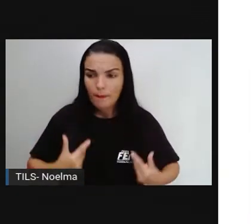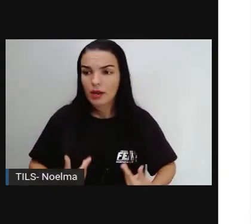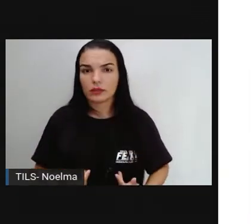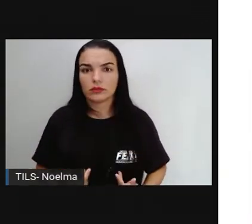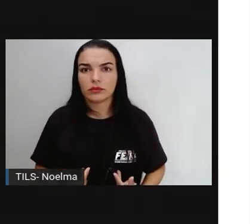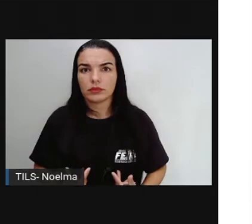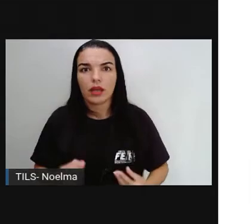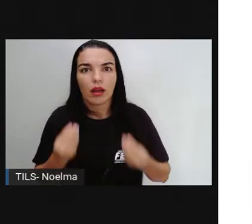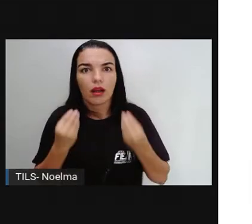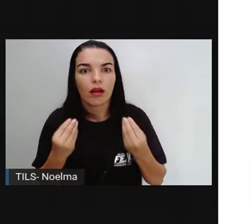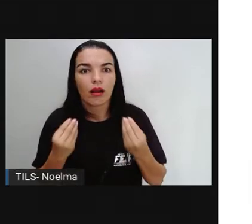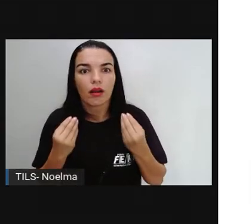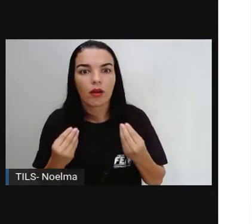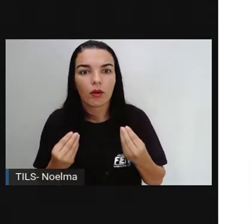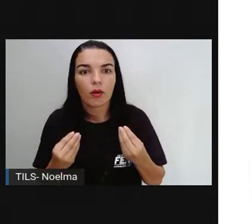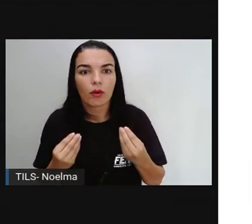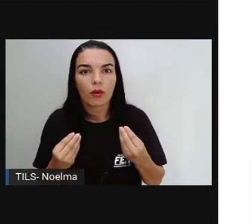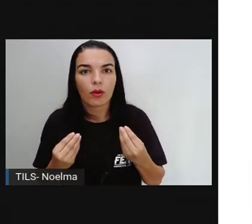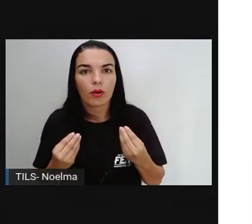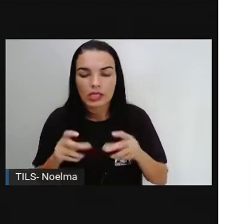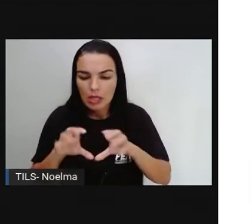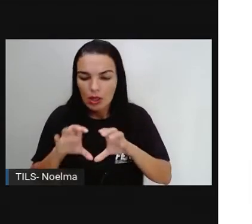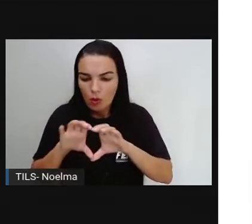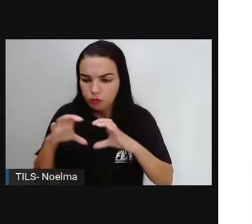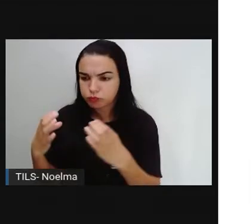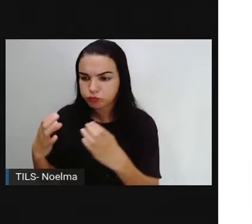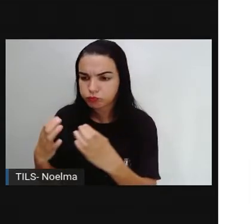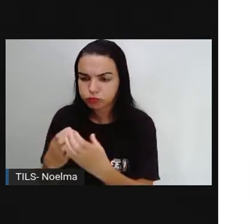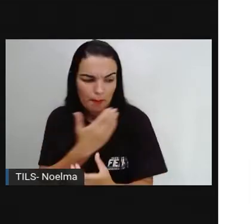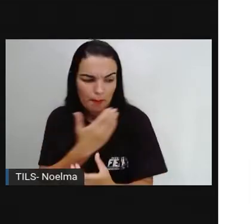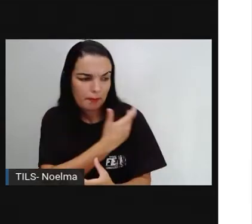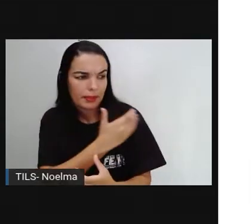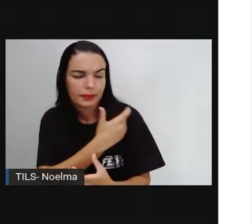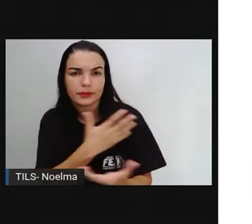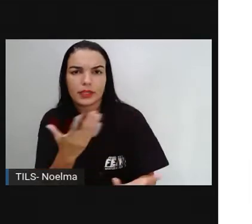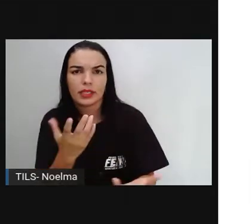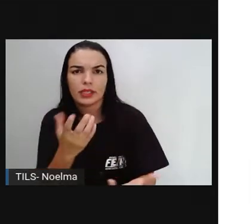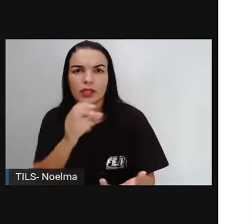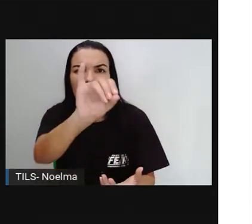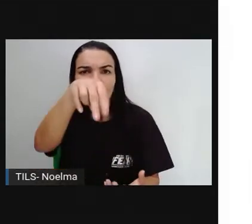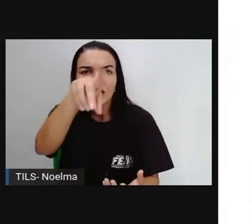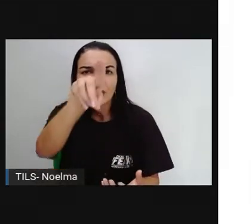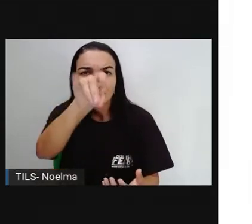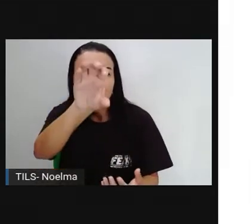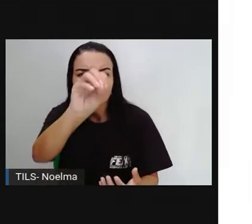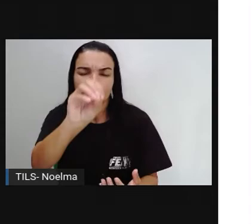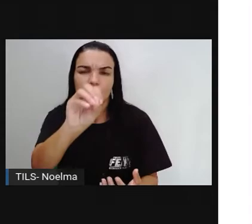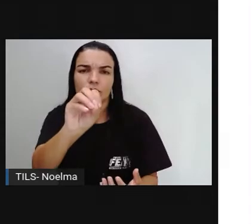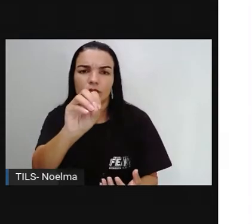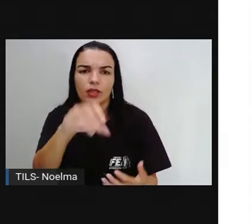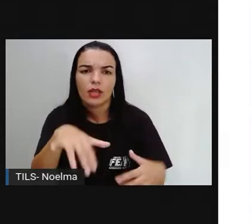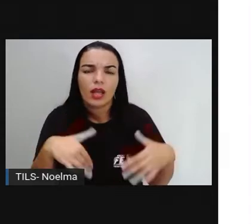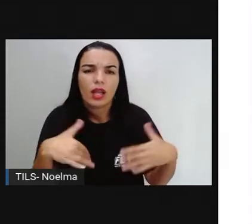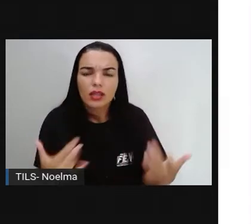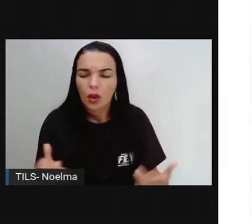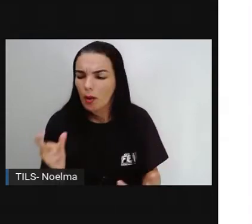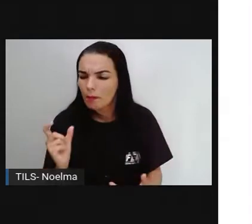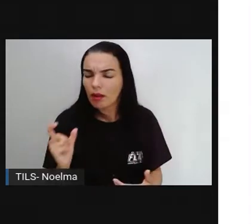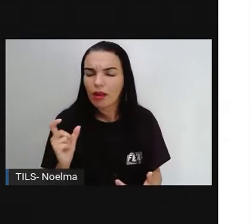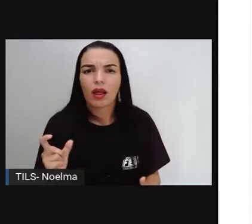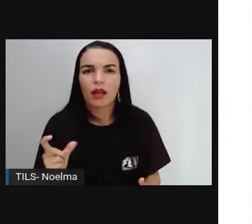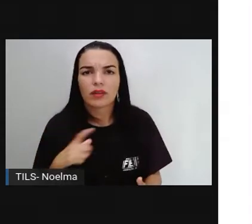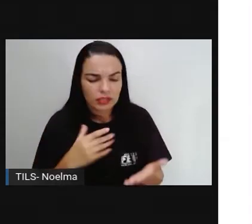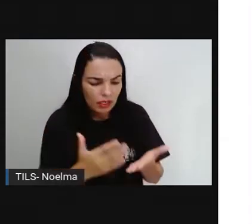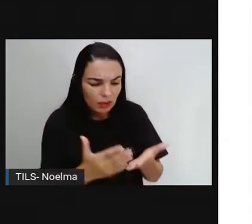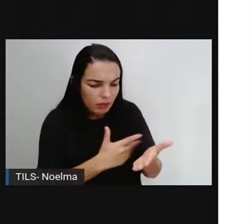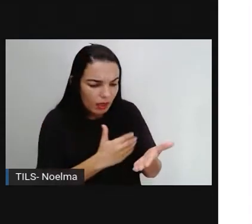identificaram todos nós com um único rótulo, são índios. Então, esse nome, esse apelido índio, que os livros didáticos